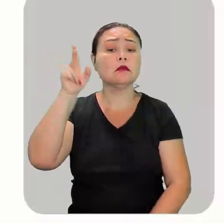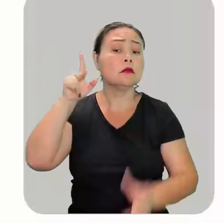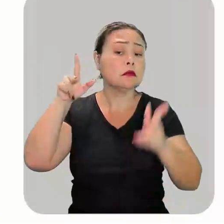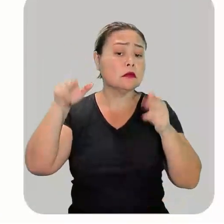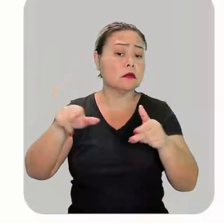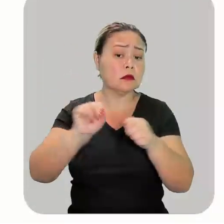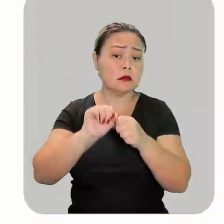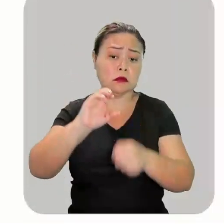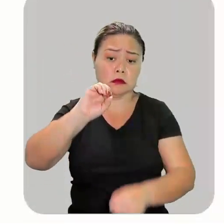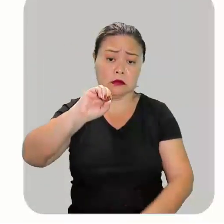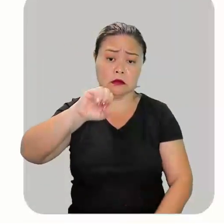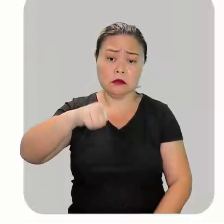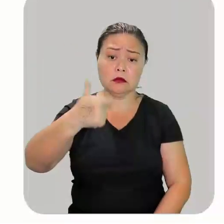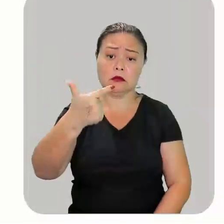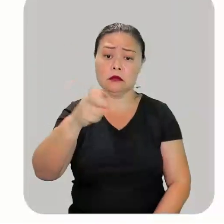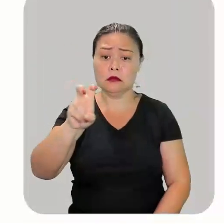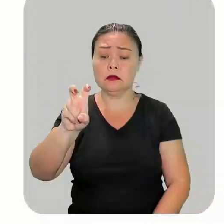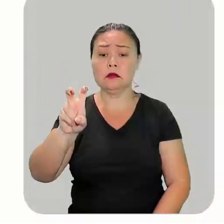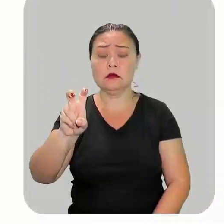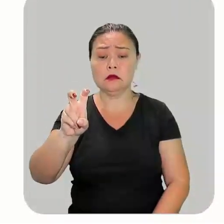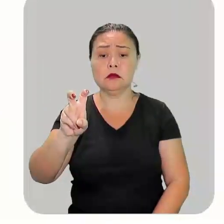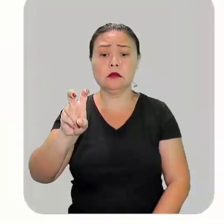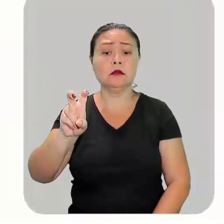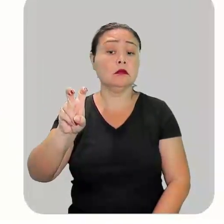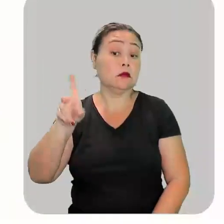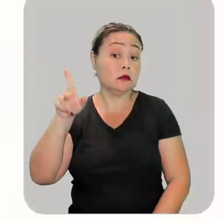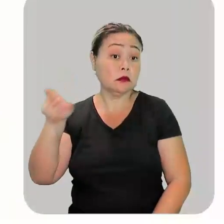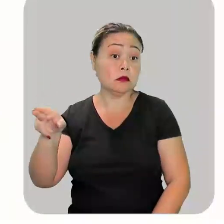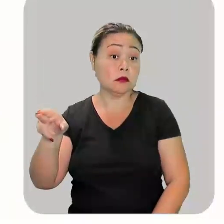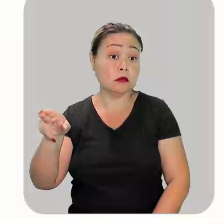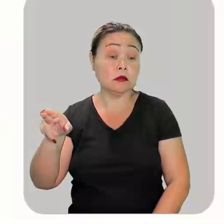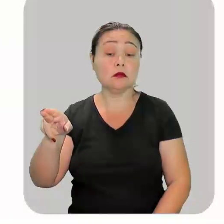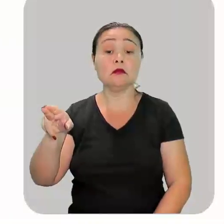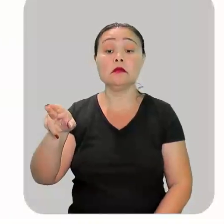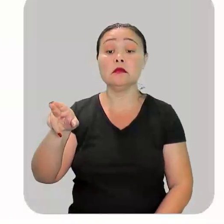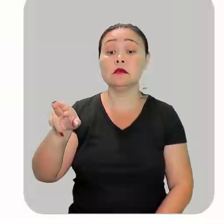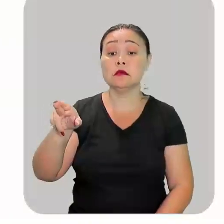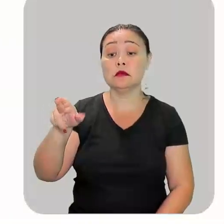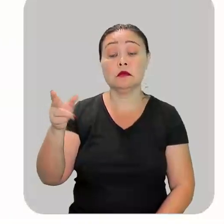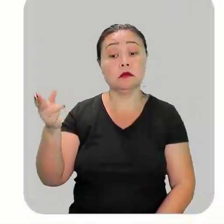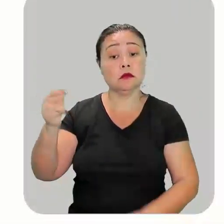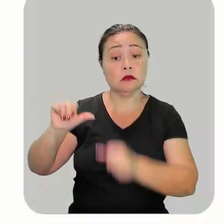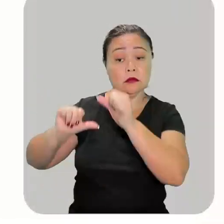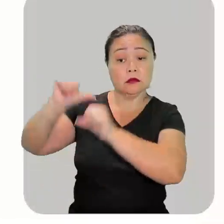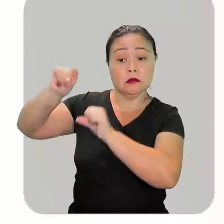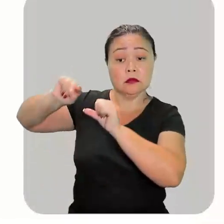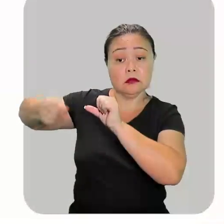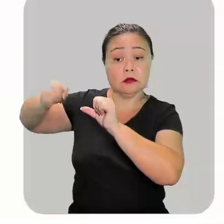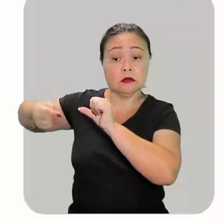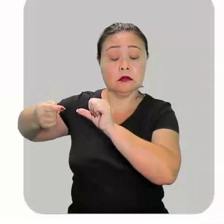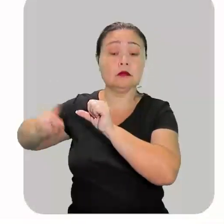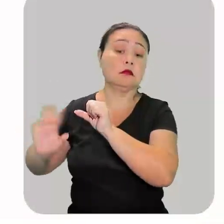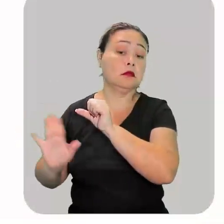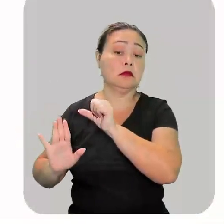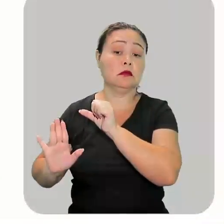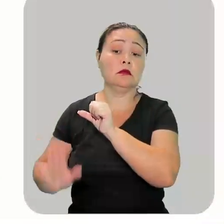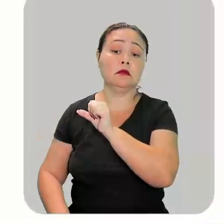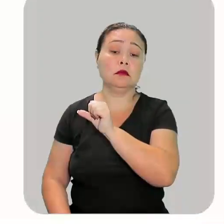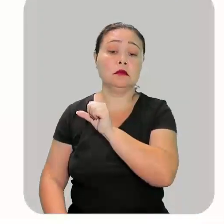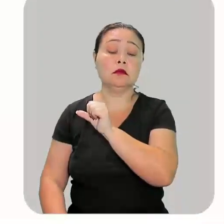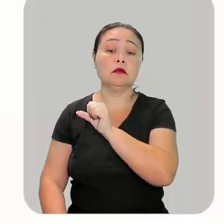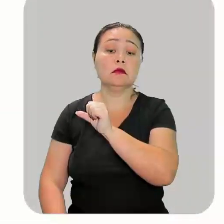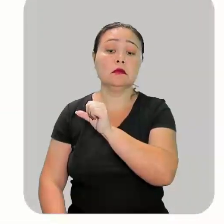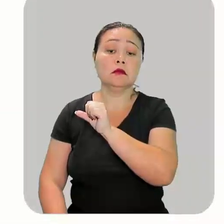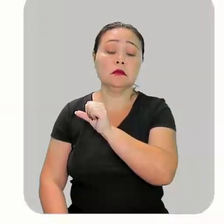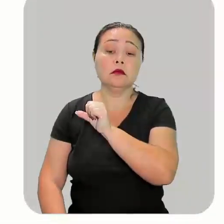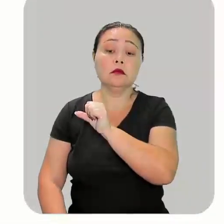mesma coisa que 0,25? 25, né? Isso. Coloca o 25 e gira a vírgula aí para a esquerda 2